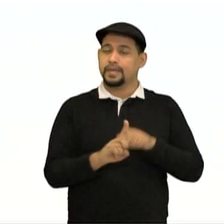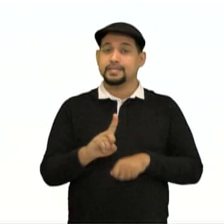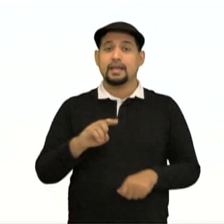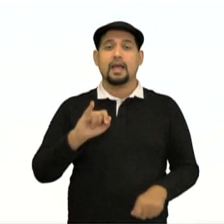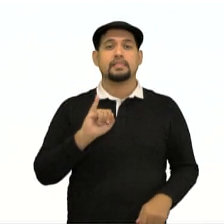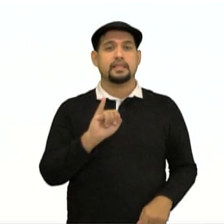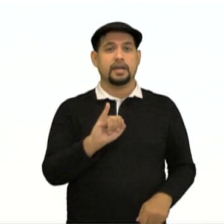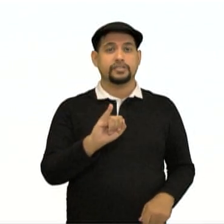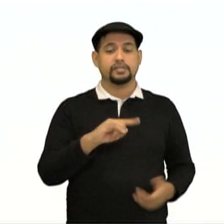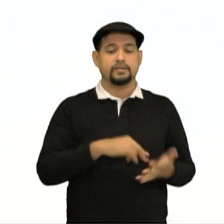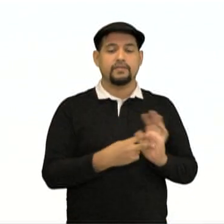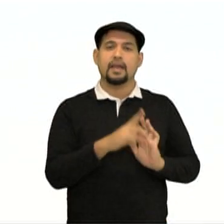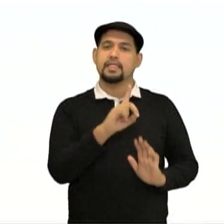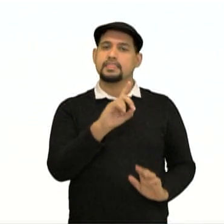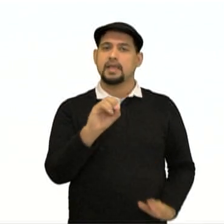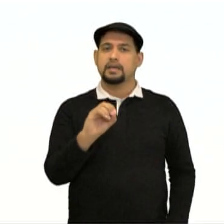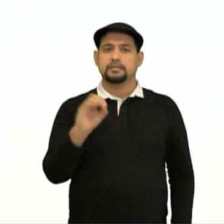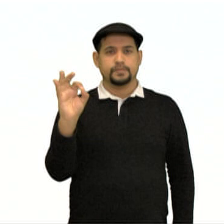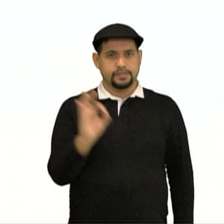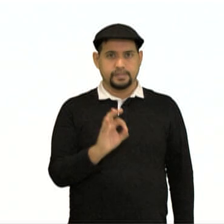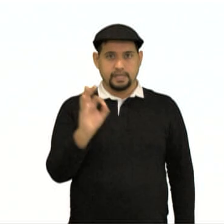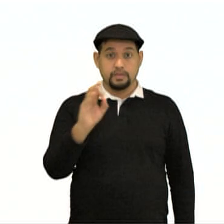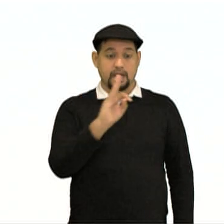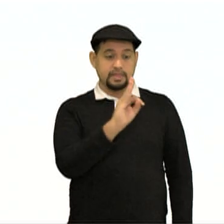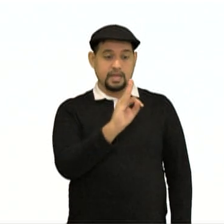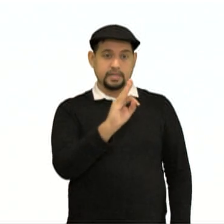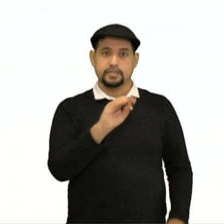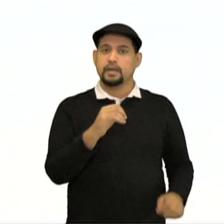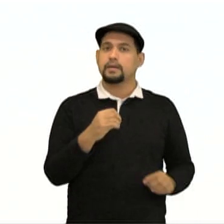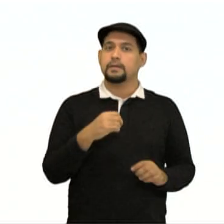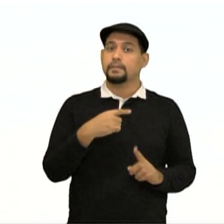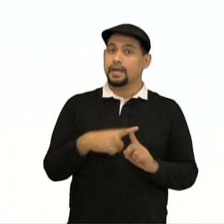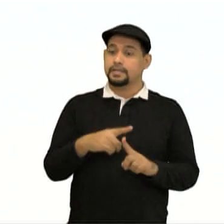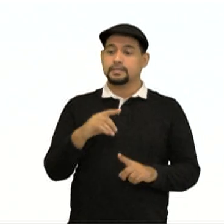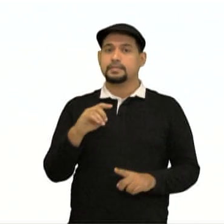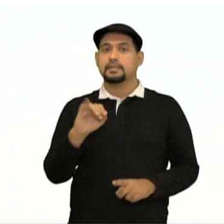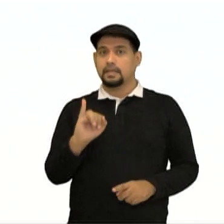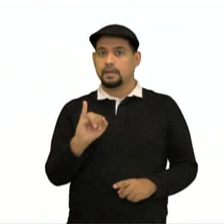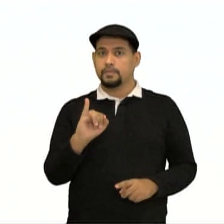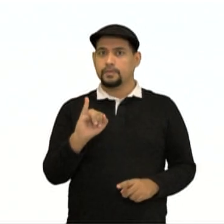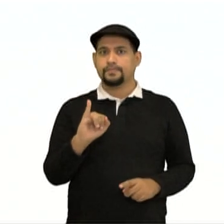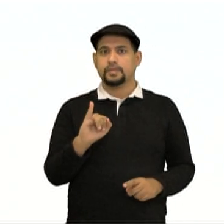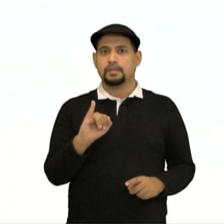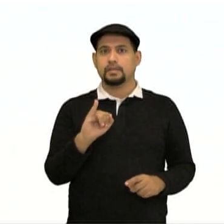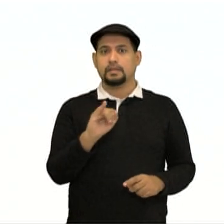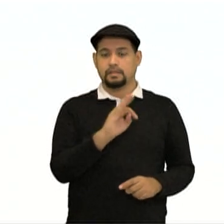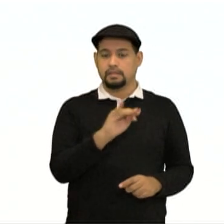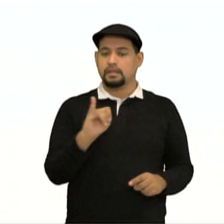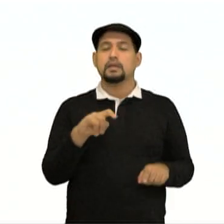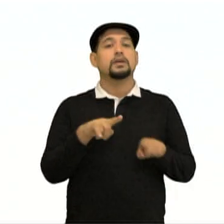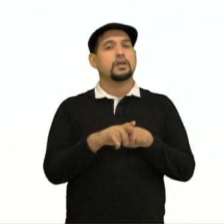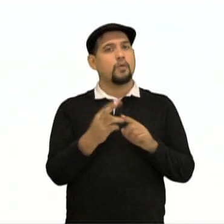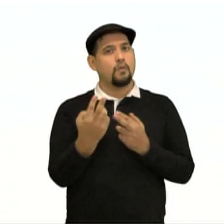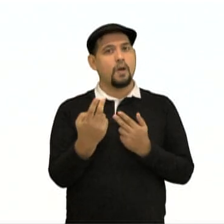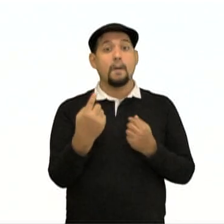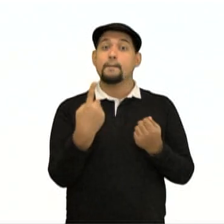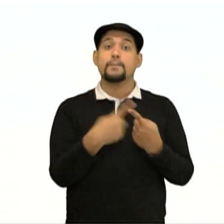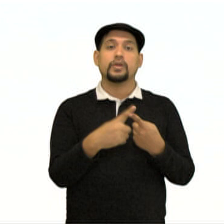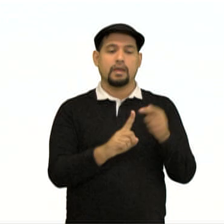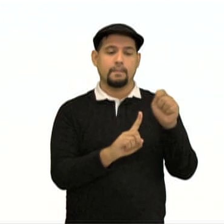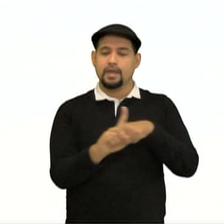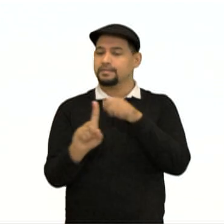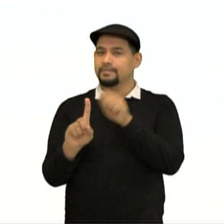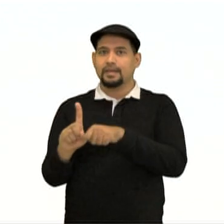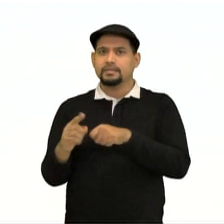10%. Veja, a taxa e o tempo estão combinando, porque eles estão em meses. É só pegar a fórmula, vocês vão ver se a